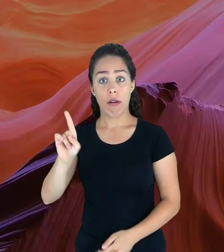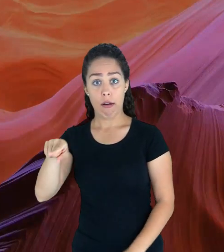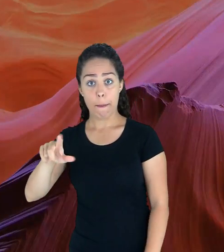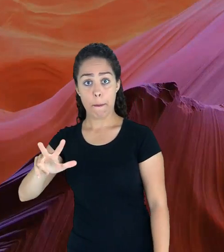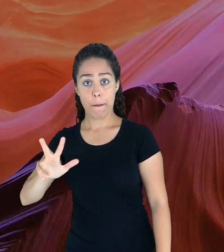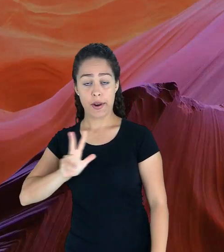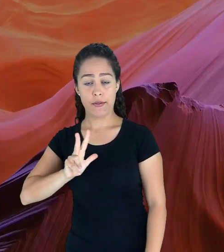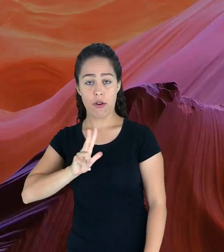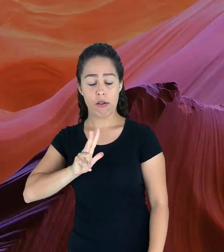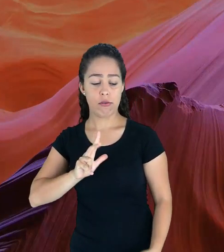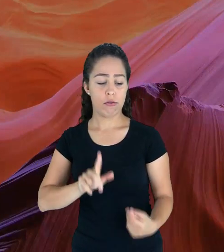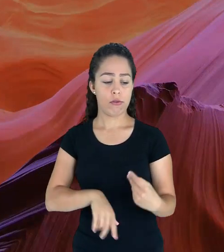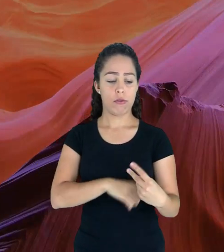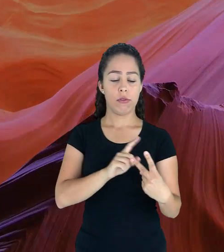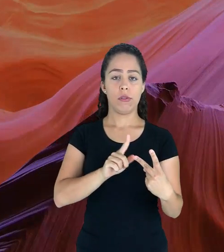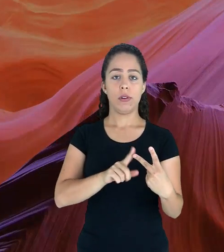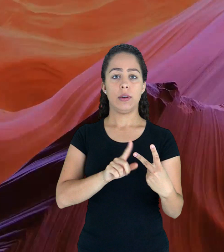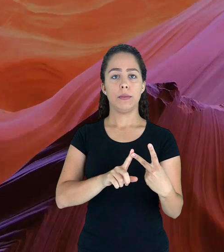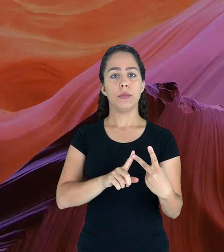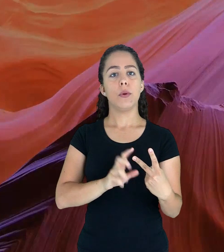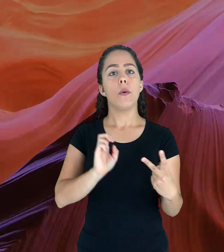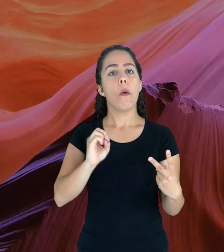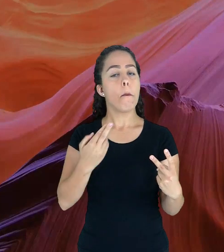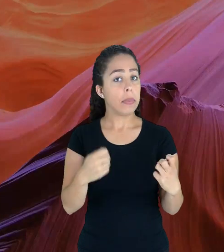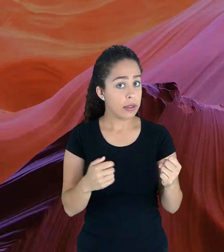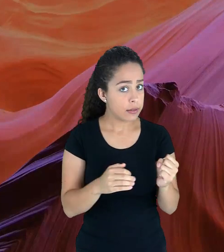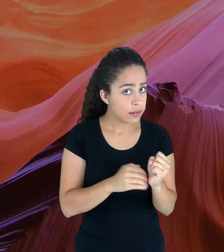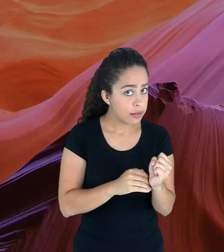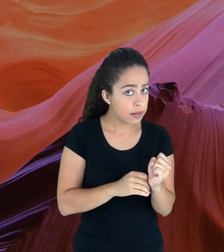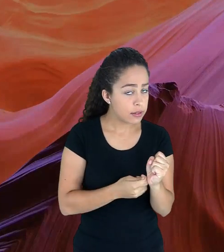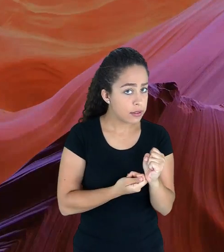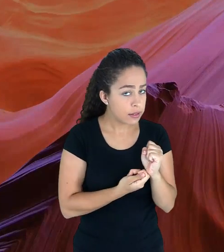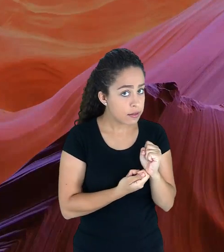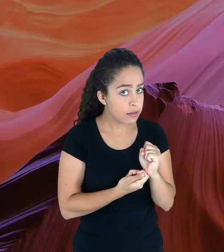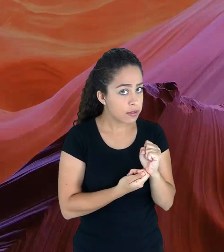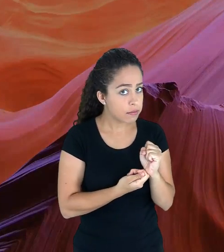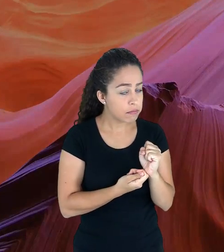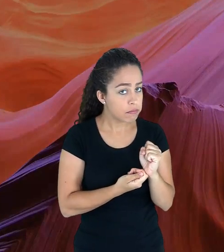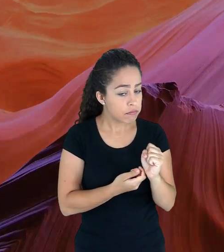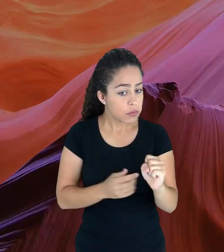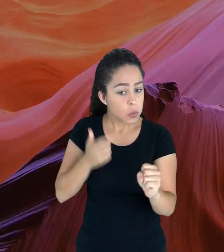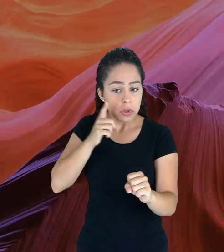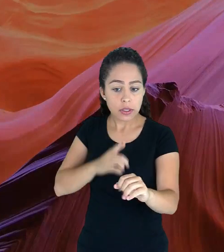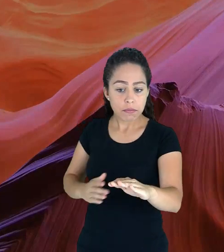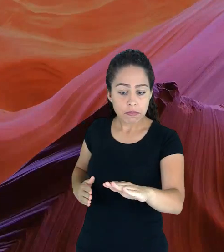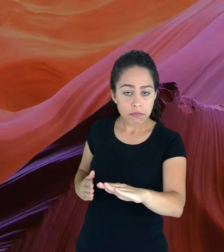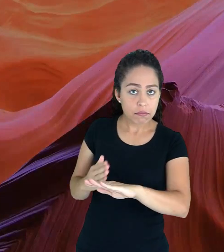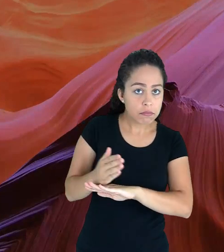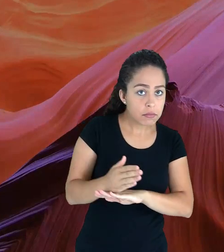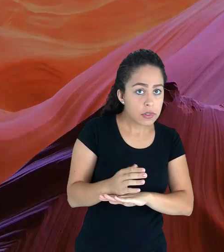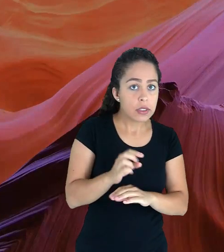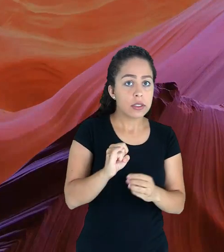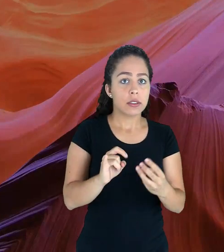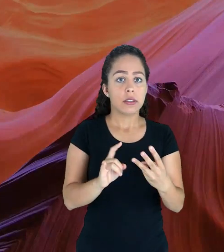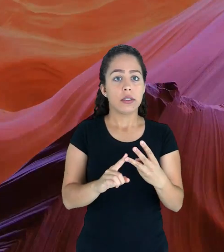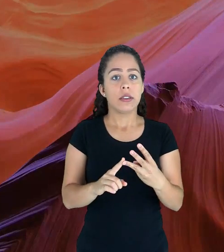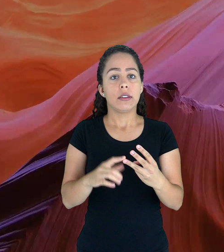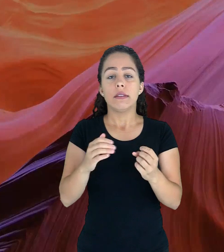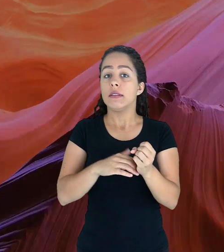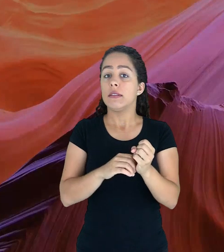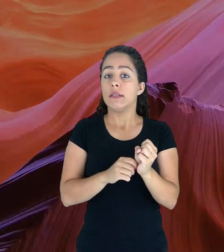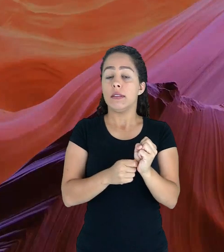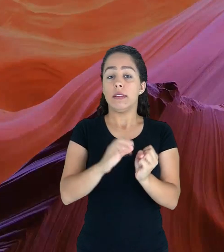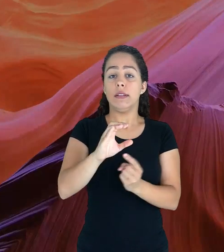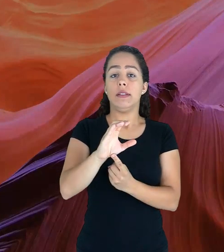privado, se vai precisar de uma senha para poder acessar esse mural, se ele vai ser secreto. O